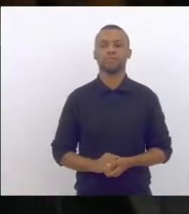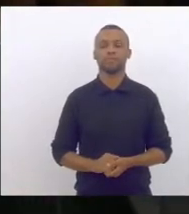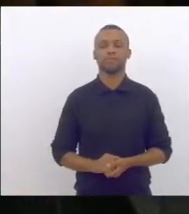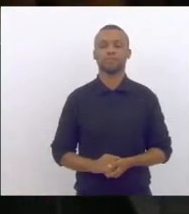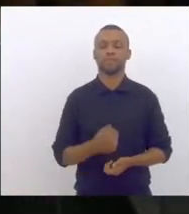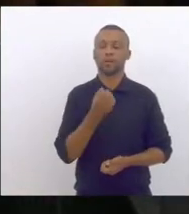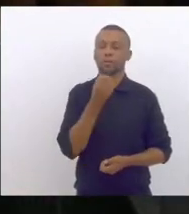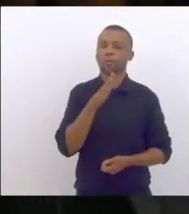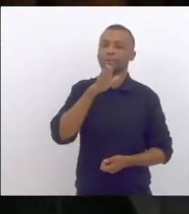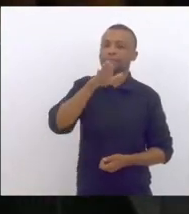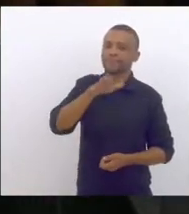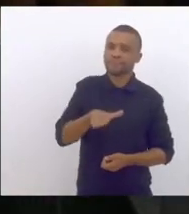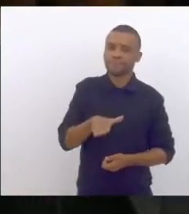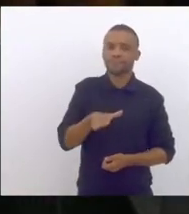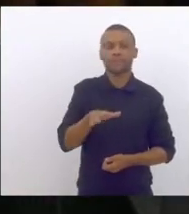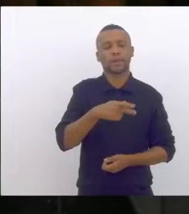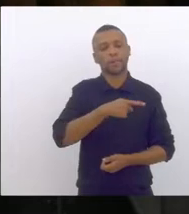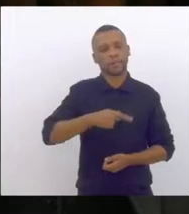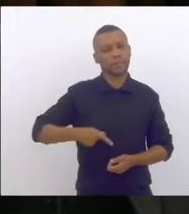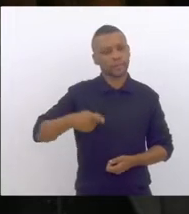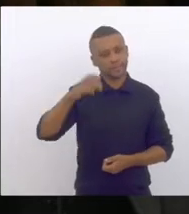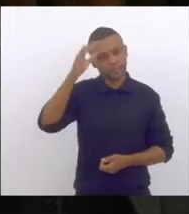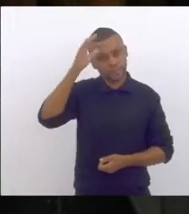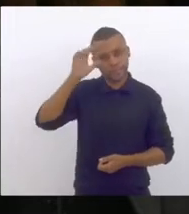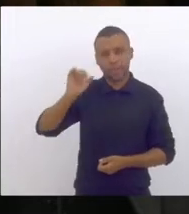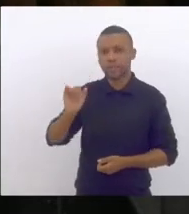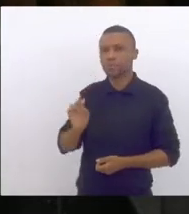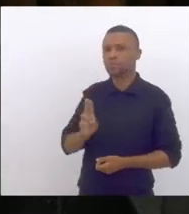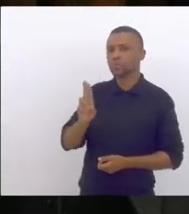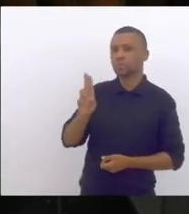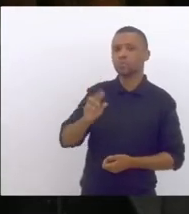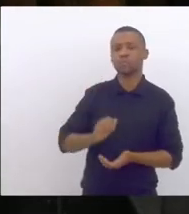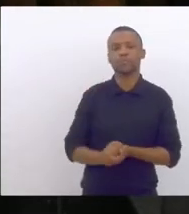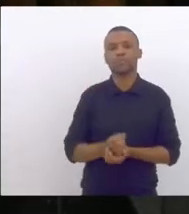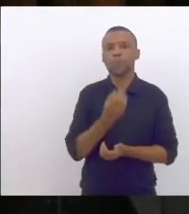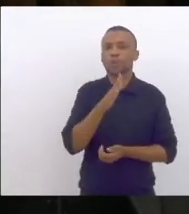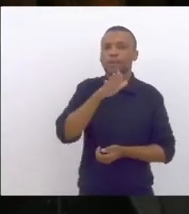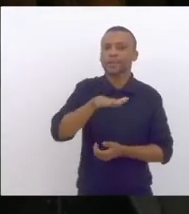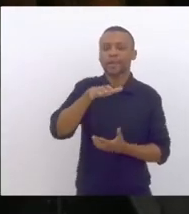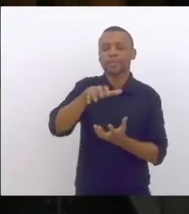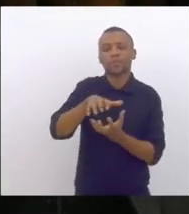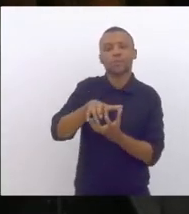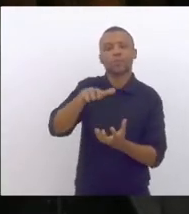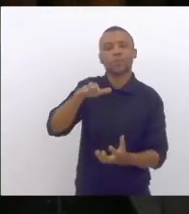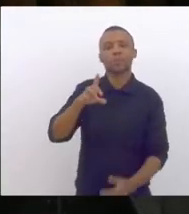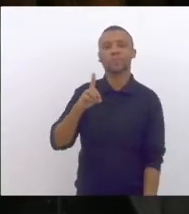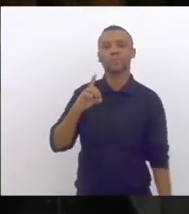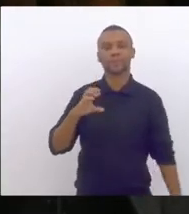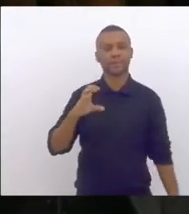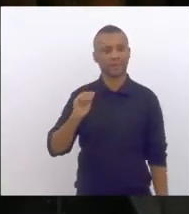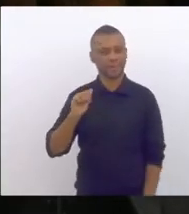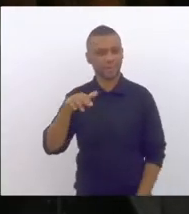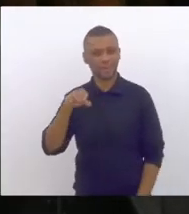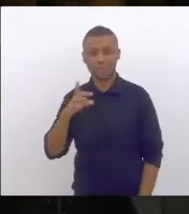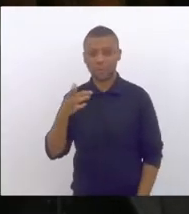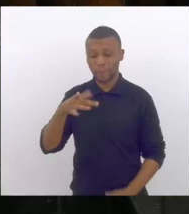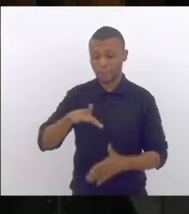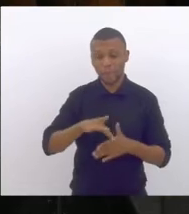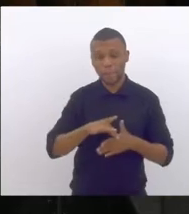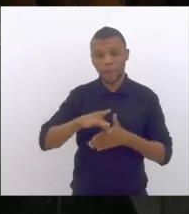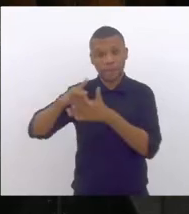Boa tarde Presidente tia Ju boa tarde decano meu líder Deputado Luiz Paulo